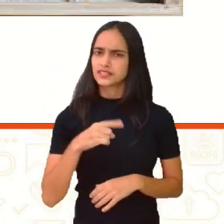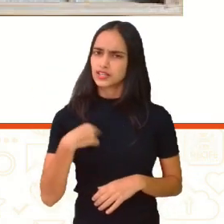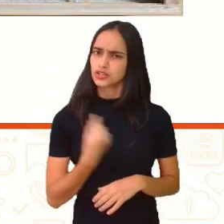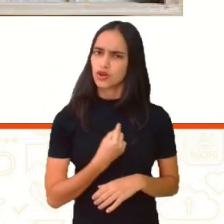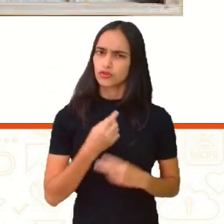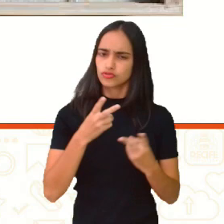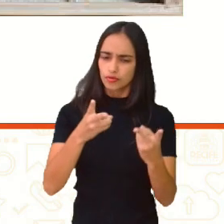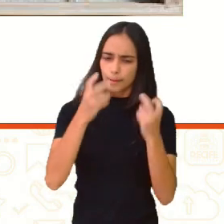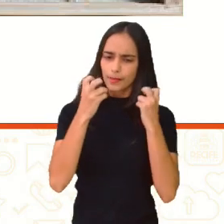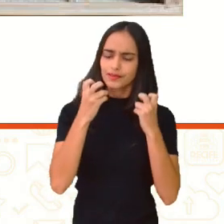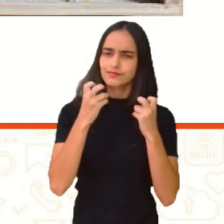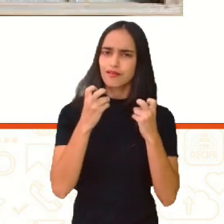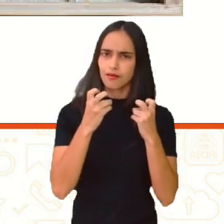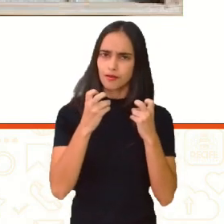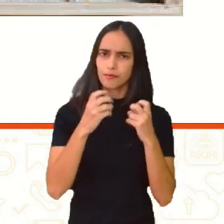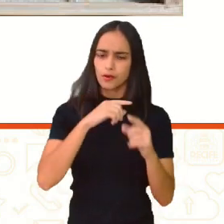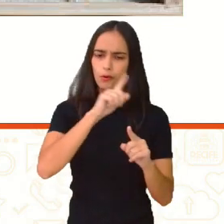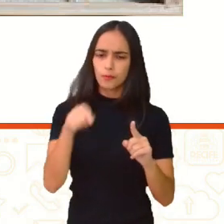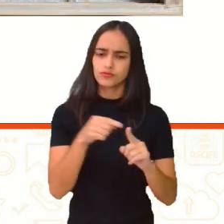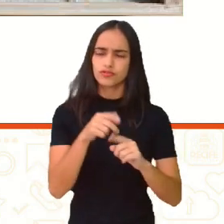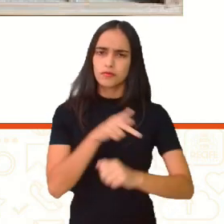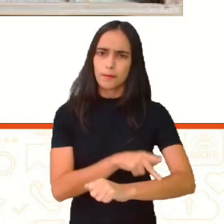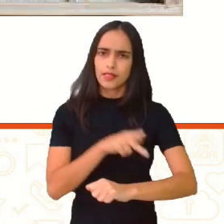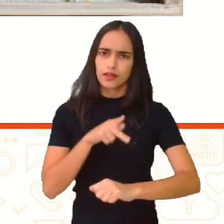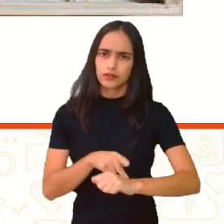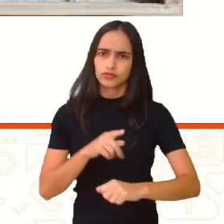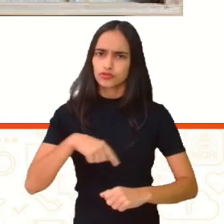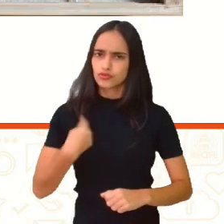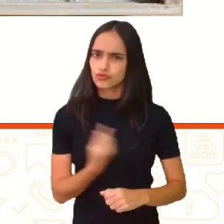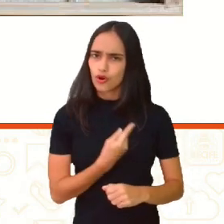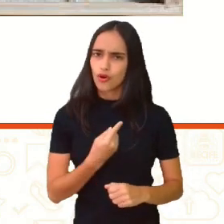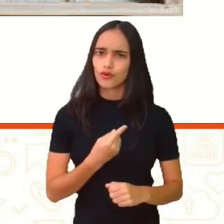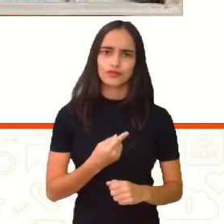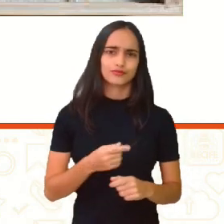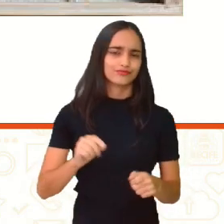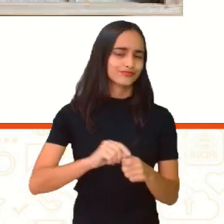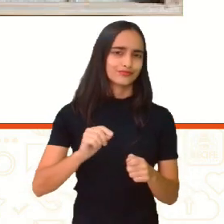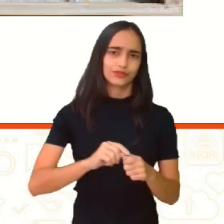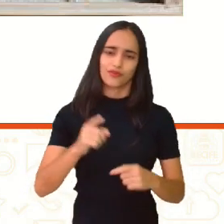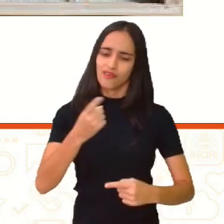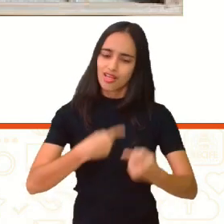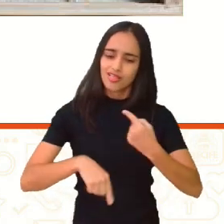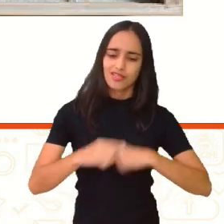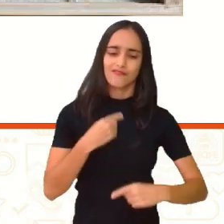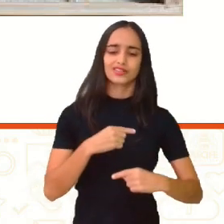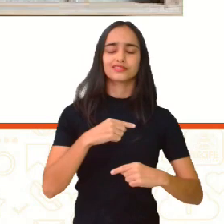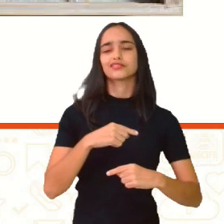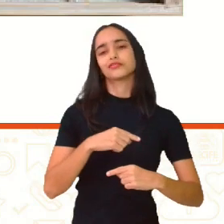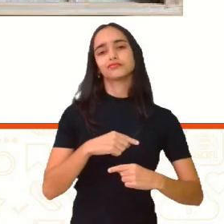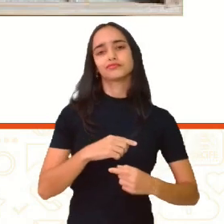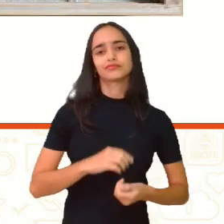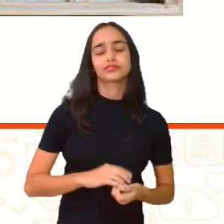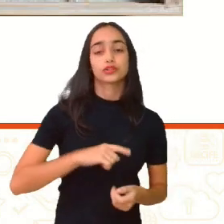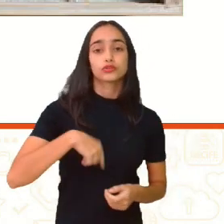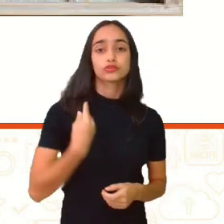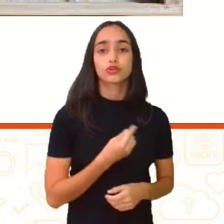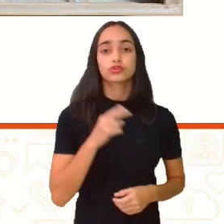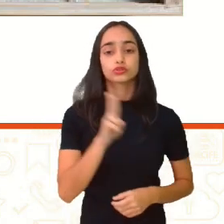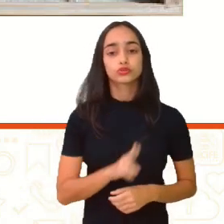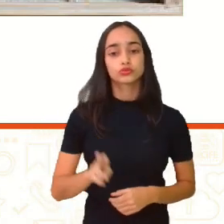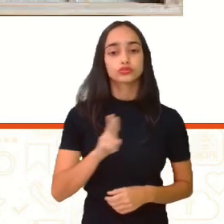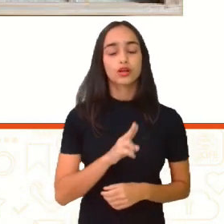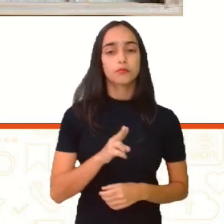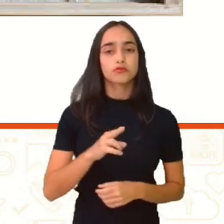para a gente não vai fazer inversão didática, porque a gente vai utilizar a escala Kuzener para aprender sistema de numeração, dentre